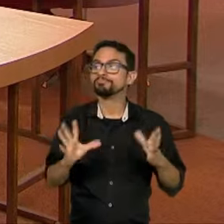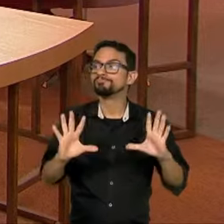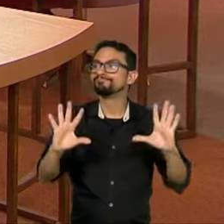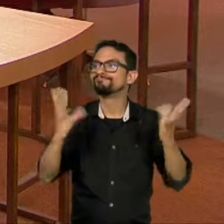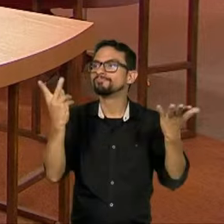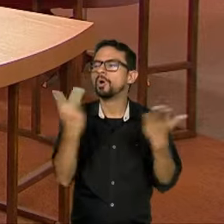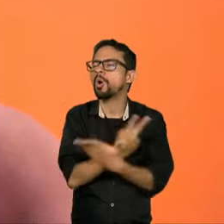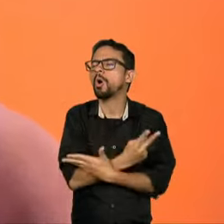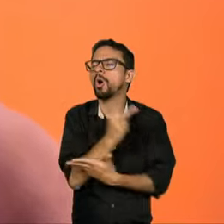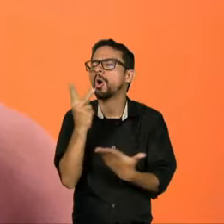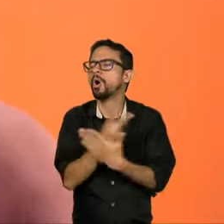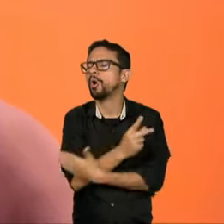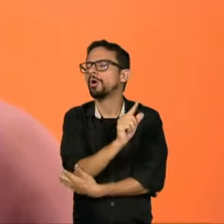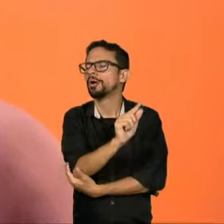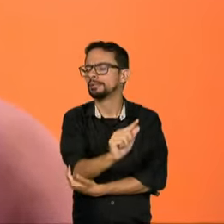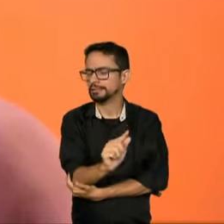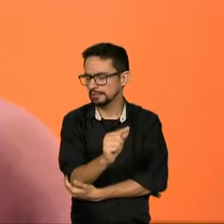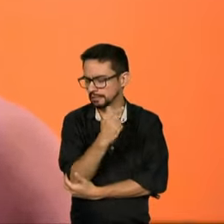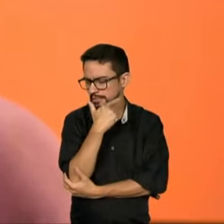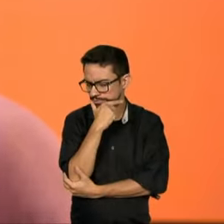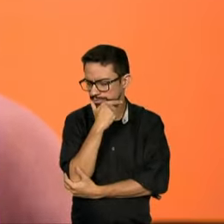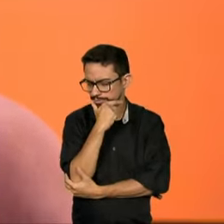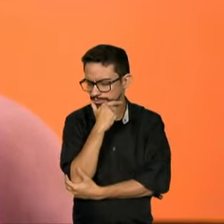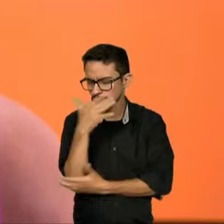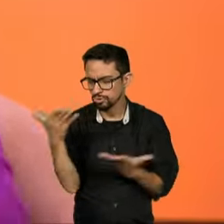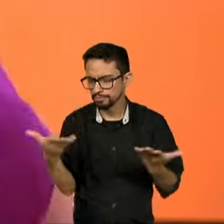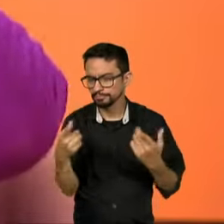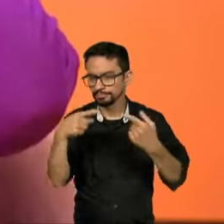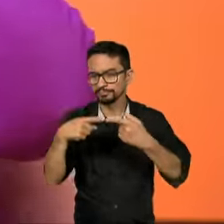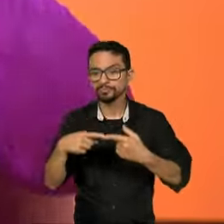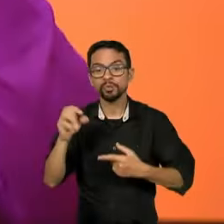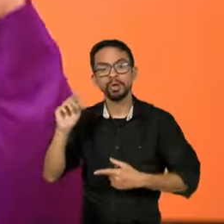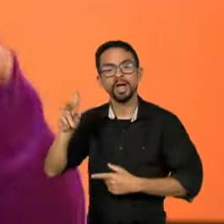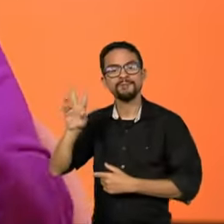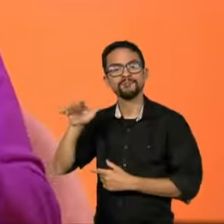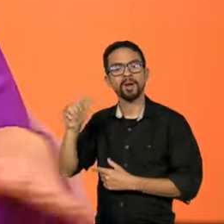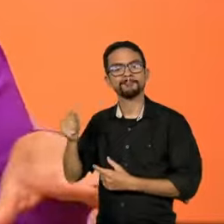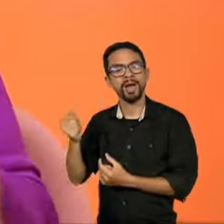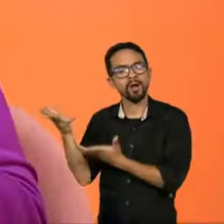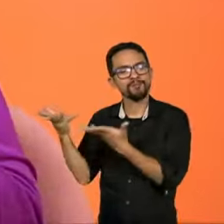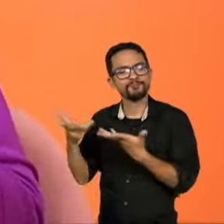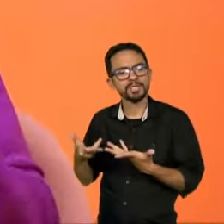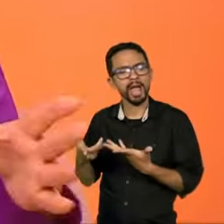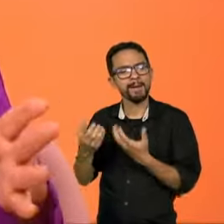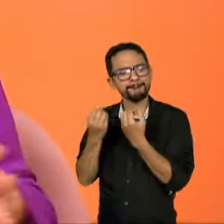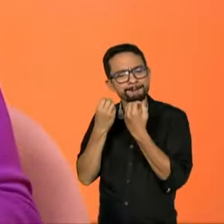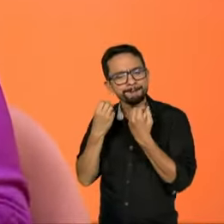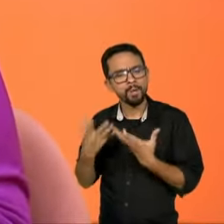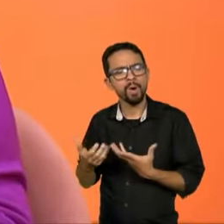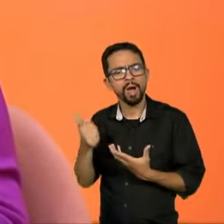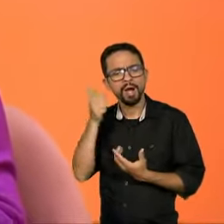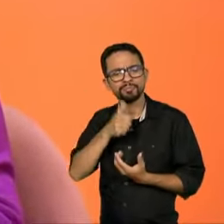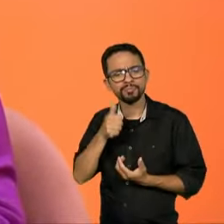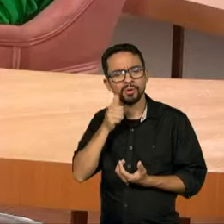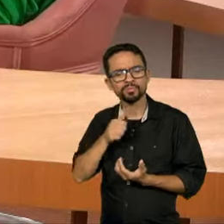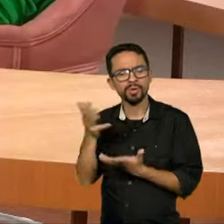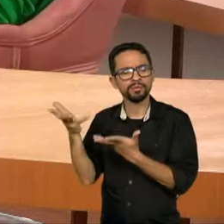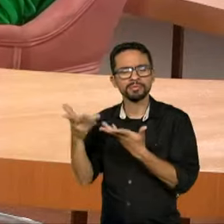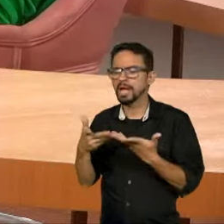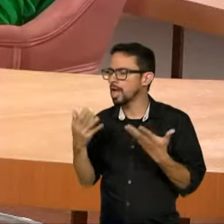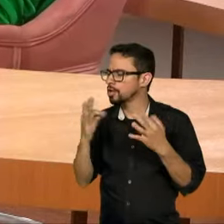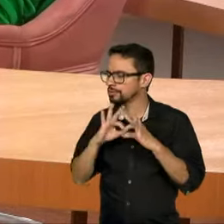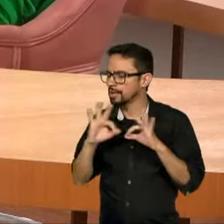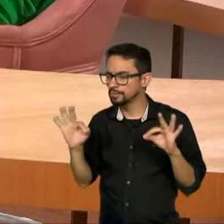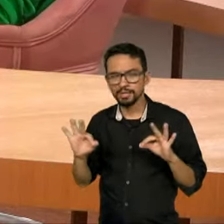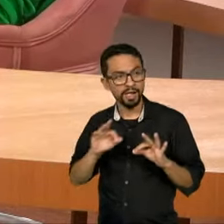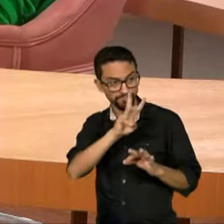coisa curiosa nesse livro? A Vilma é uma pessoa incrível. Você podia convidar ela para vir aqui qualquer dia, boa, que ela é uma mulher. Boa, fantástica. Vilma. A Vilma Piedade, ela